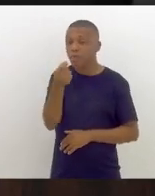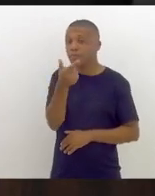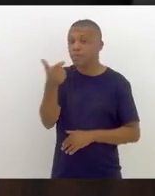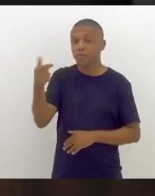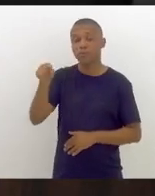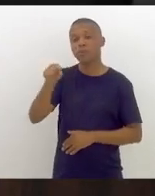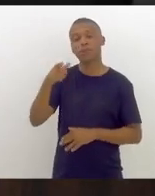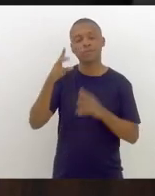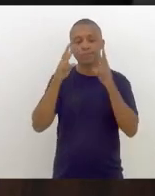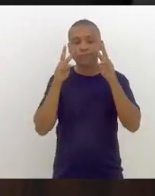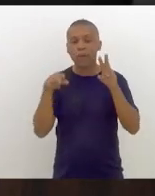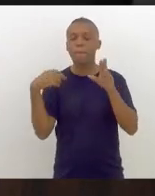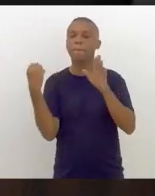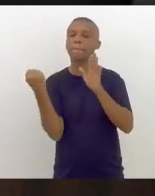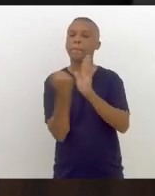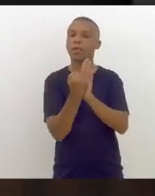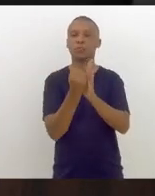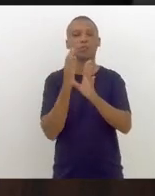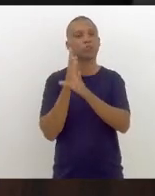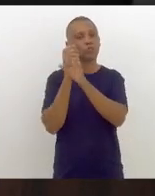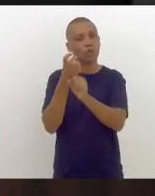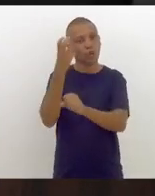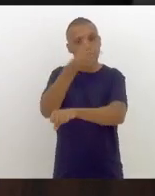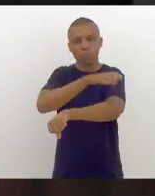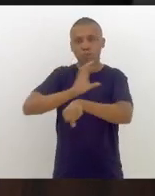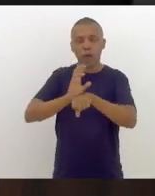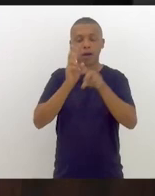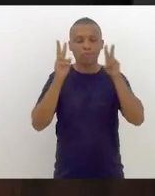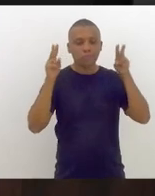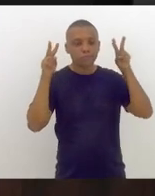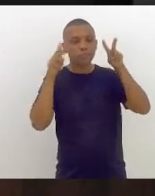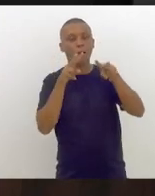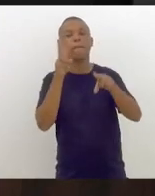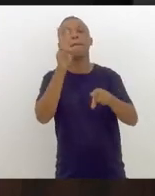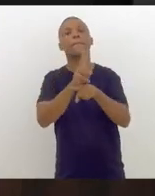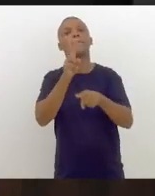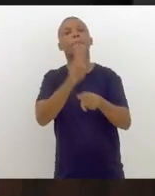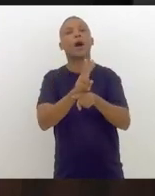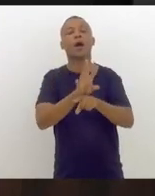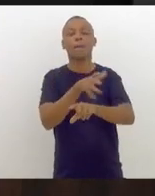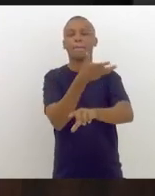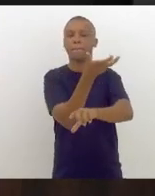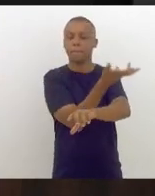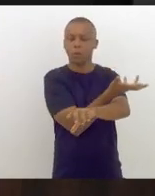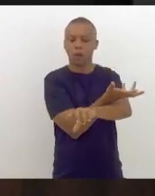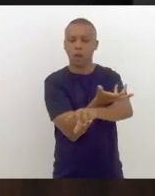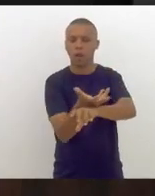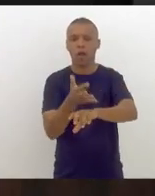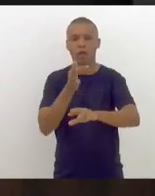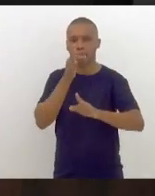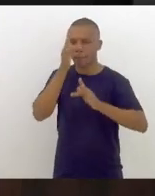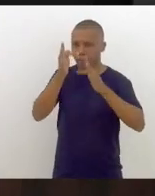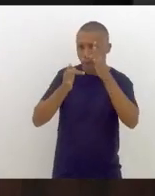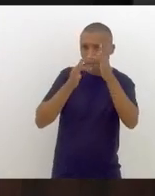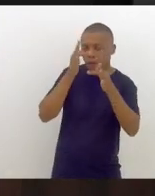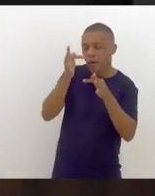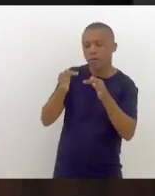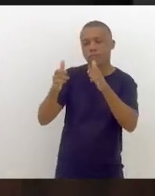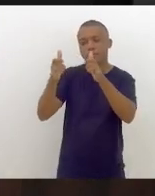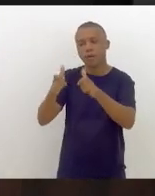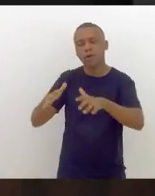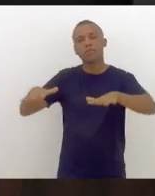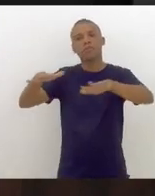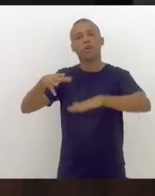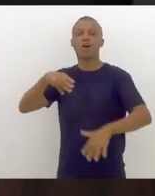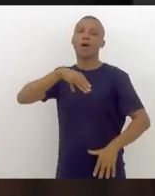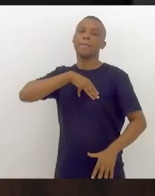Lins considera Patrimônio Histórico cultural do Estado do Rio de Janeiro para fins preservação pavilhão de ervas e verduras localizada no primeiro pavimento da Rua Conselheiro